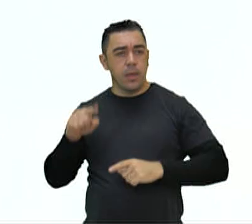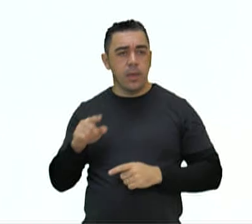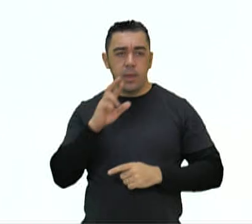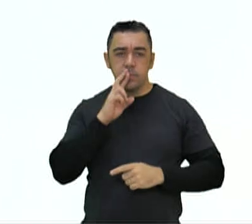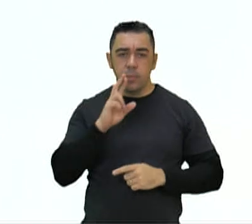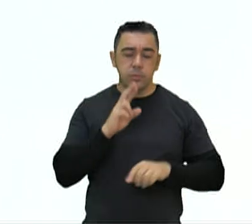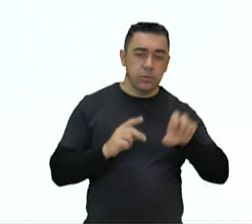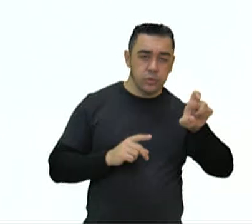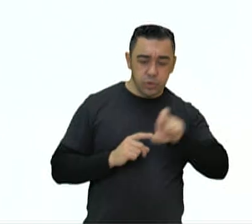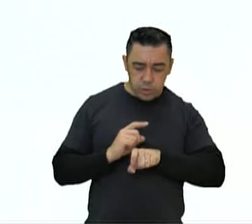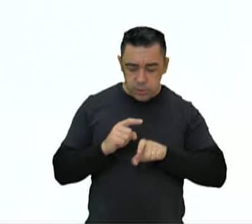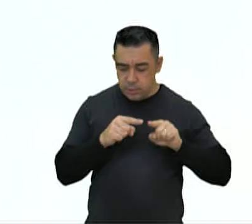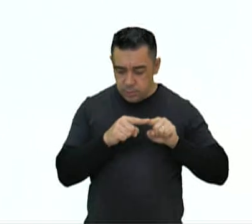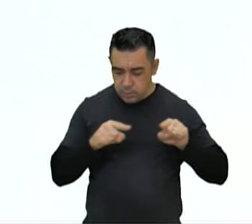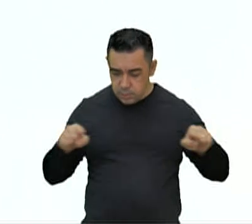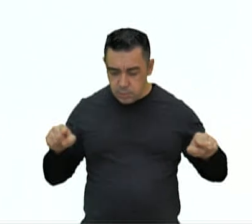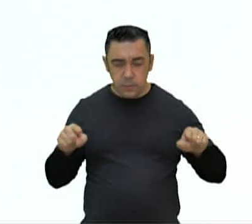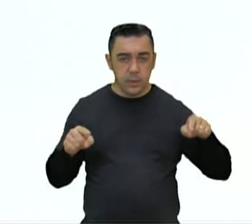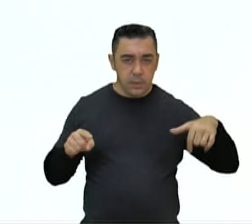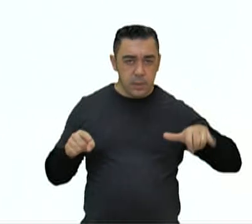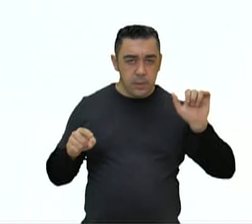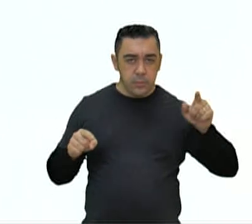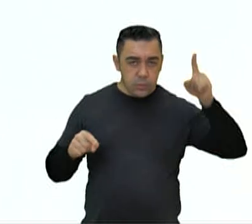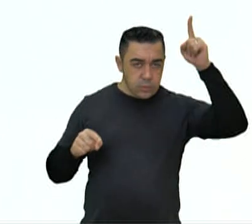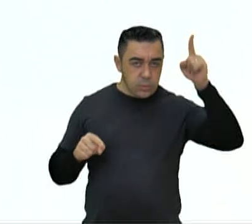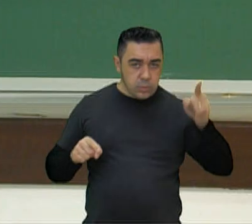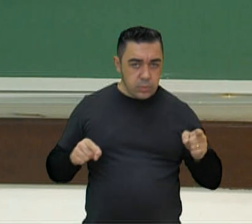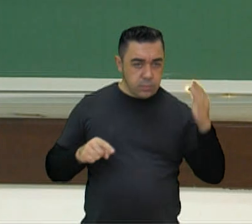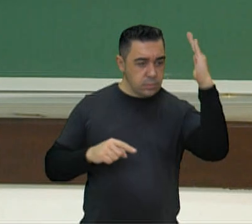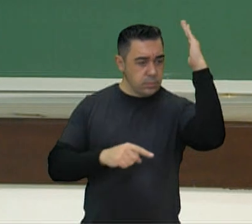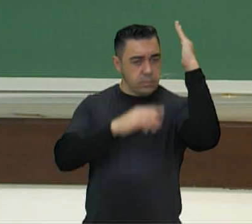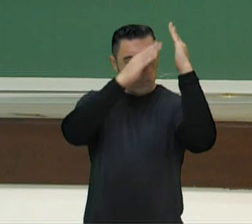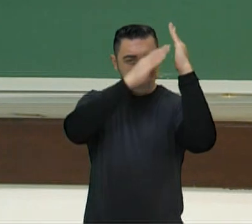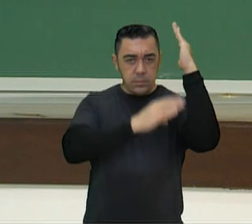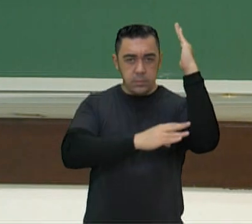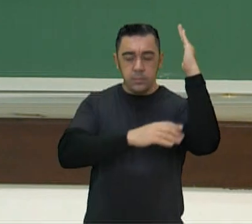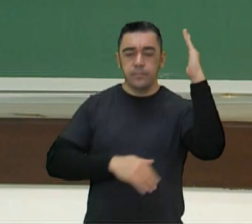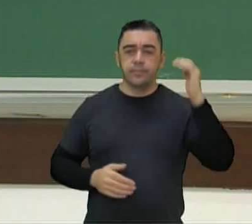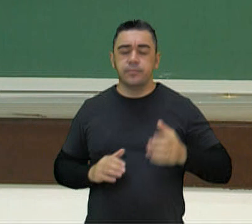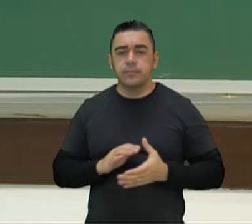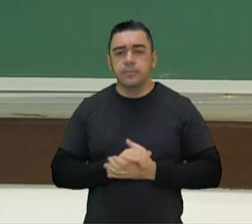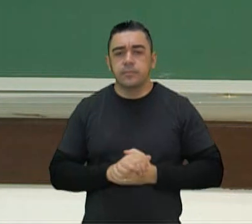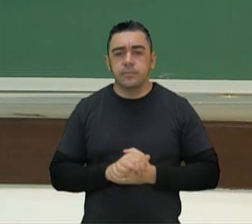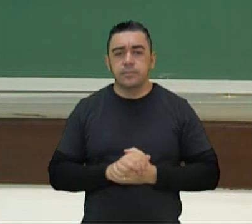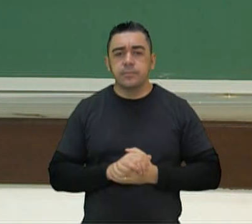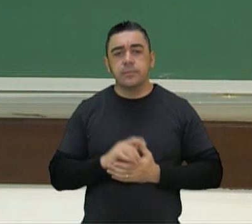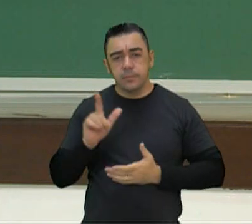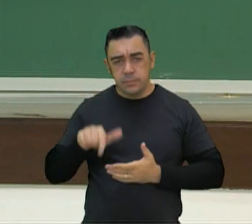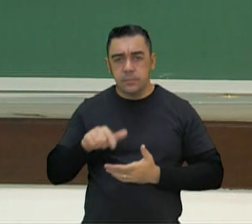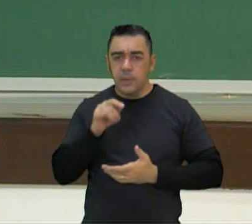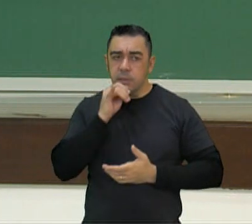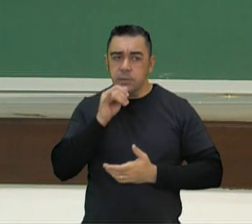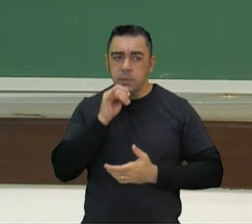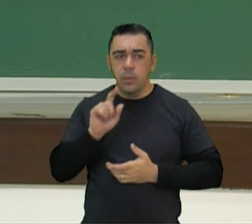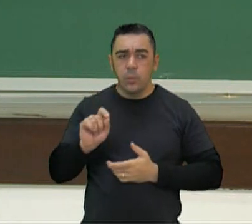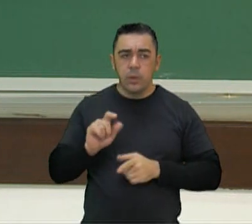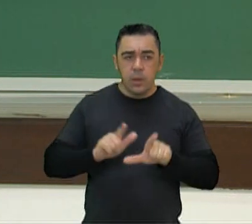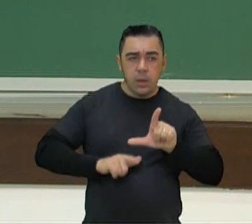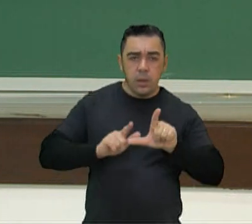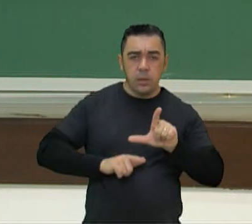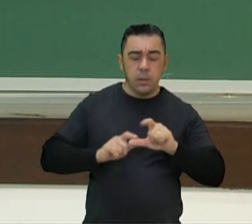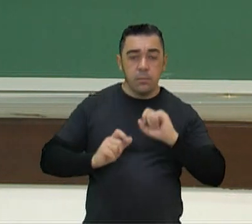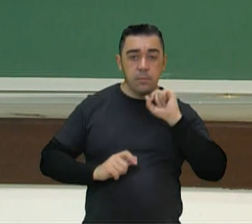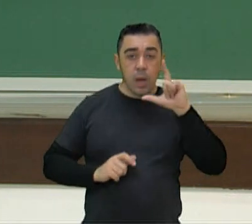letra x e y. Os pontos são indicados pelas letras maiúsculas do nosso